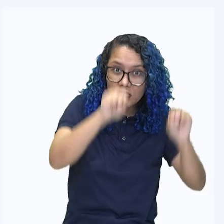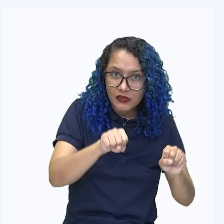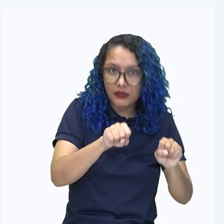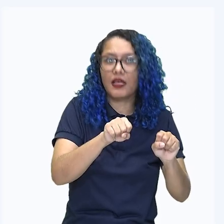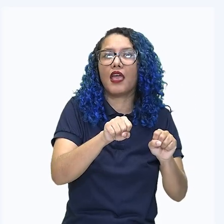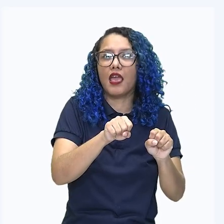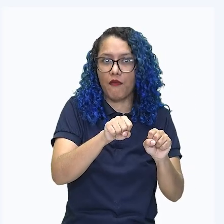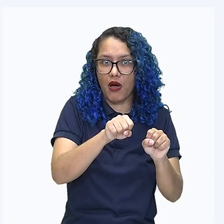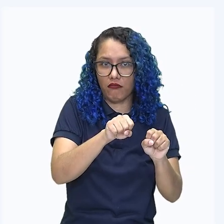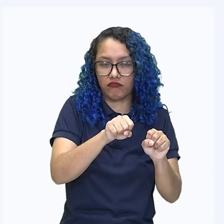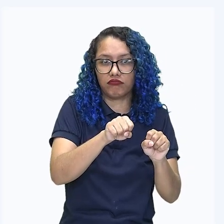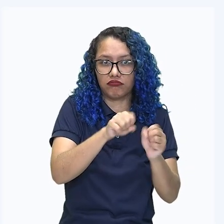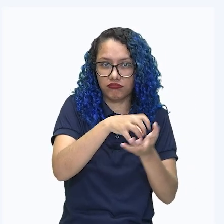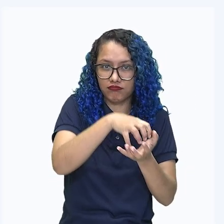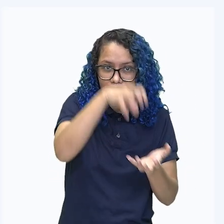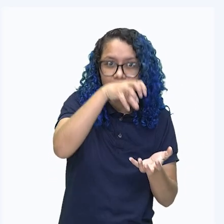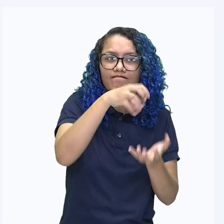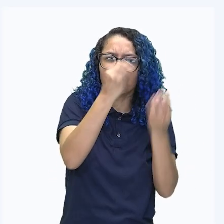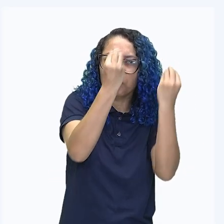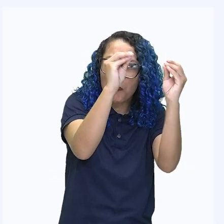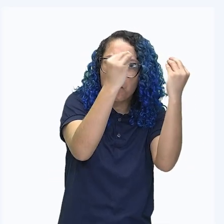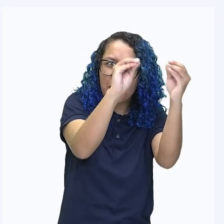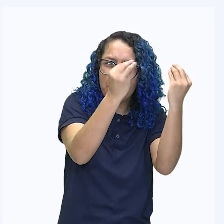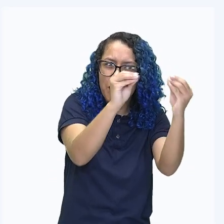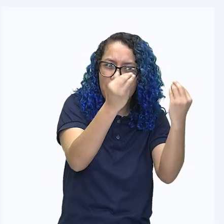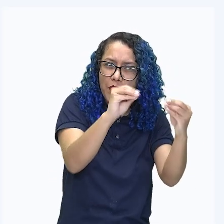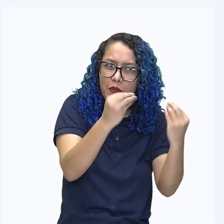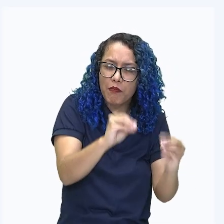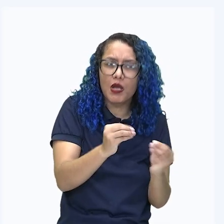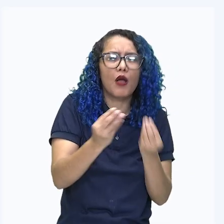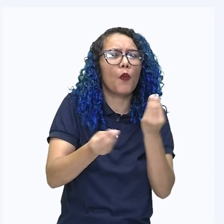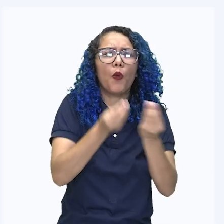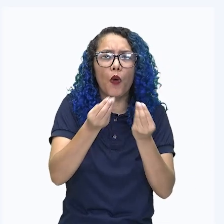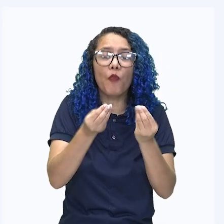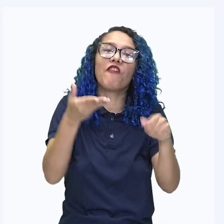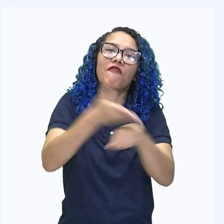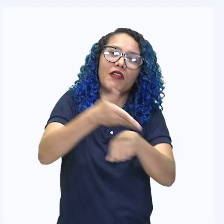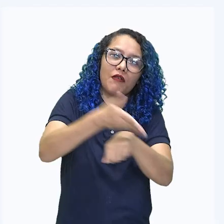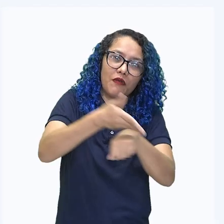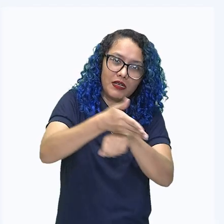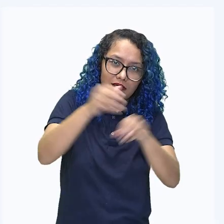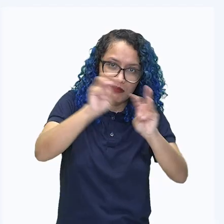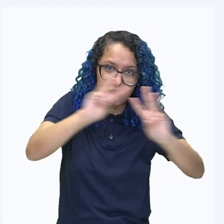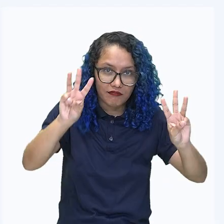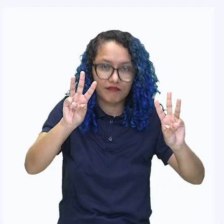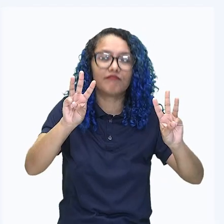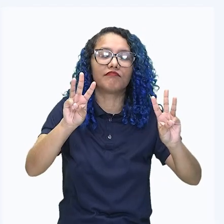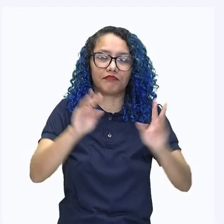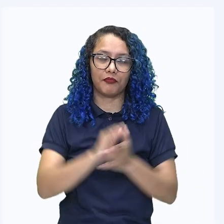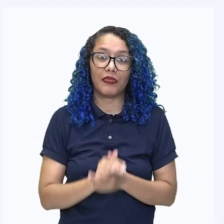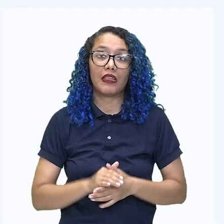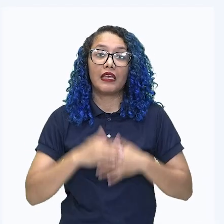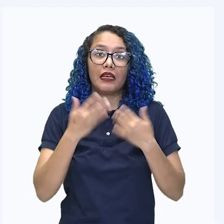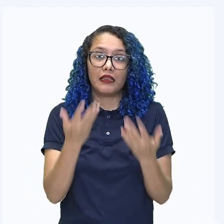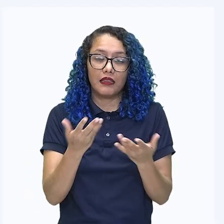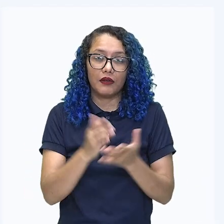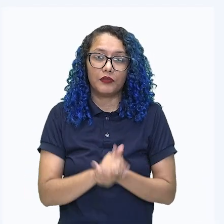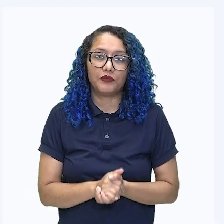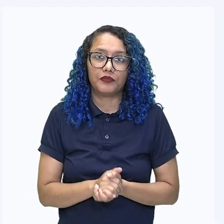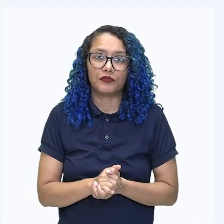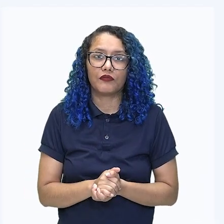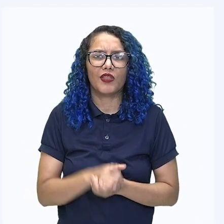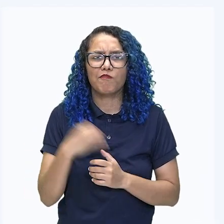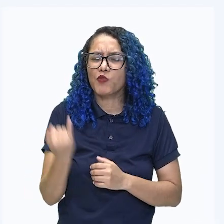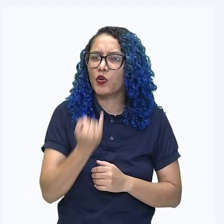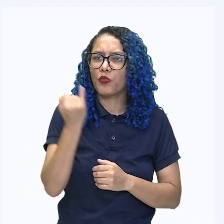base de dados é justamente alimentada através do diário digital, né? O diário é um recurso importante para o